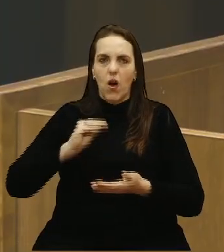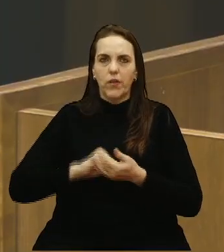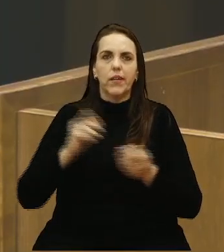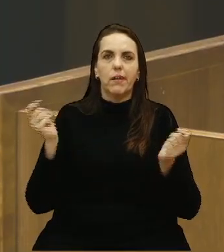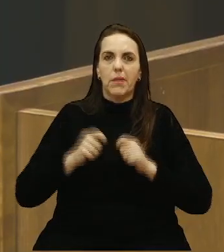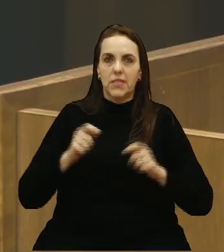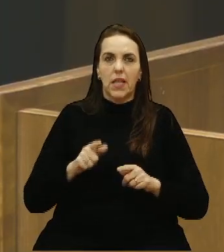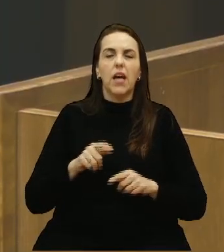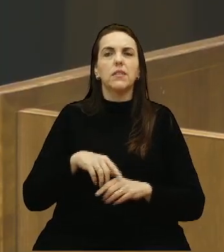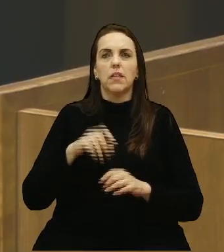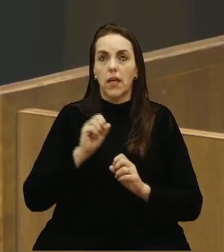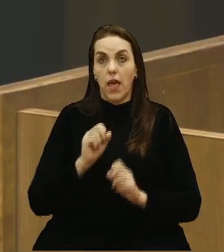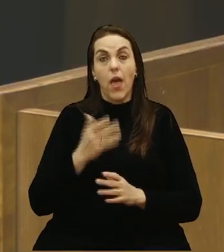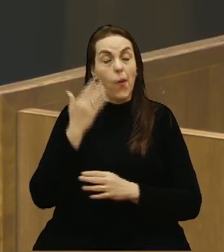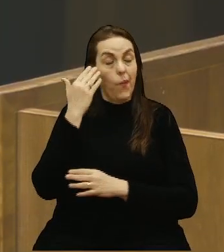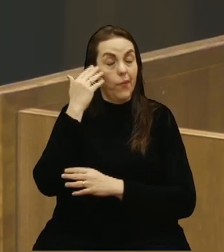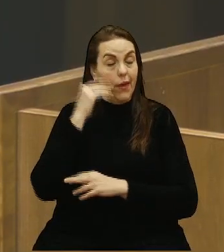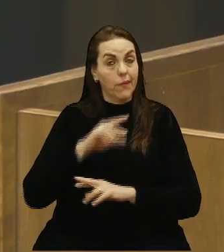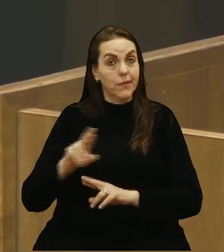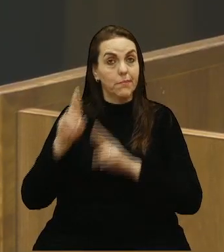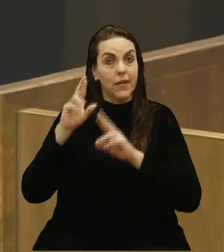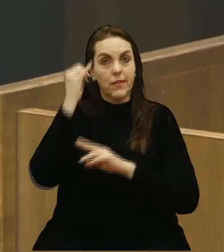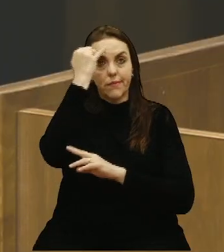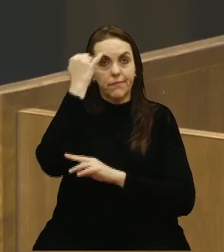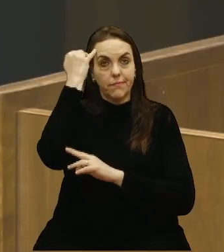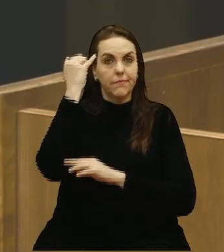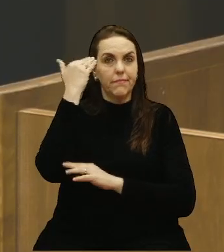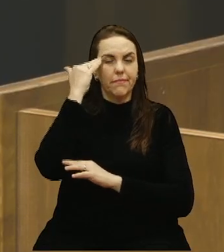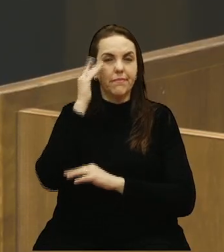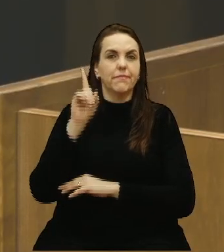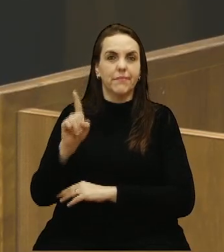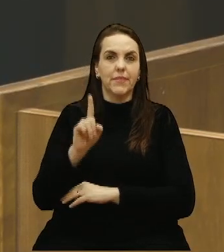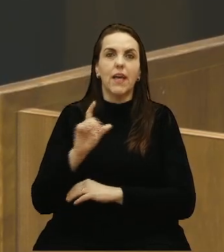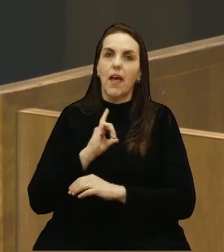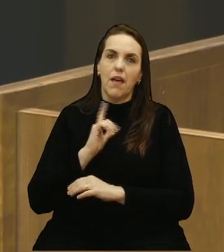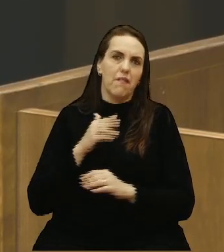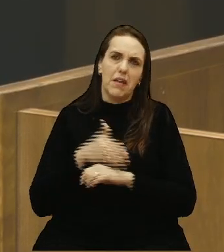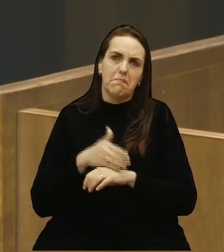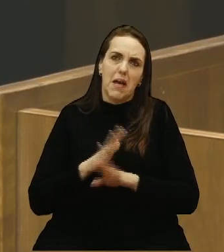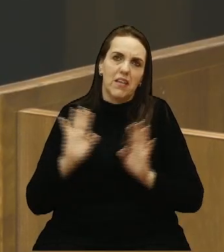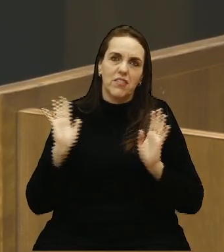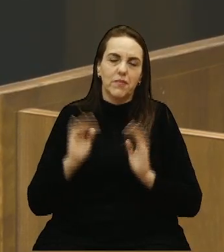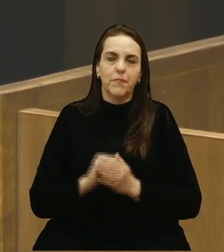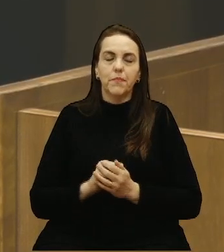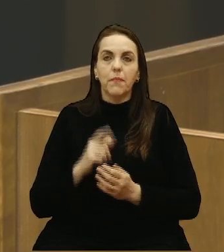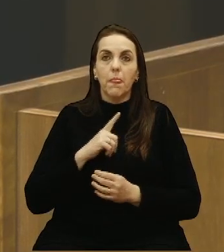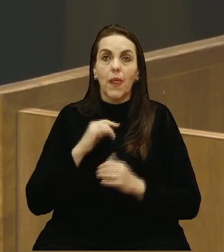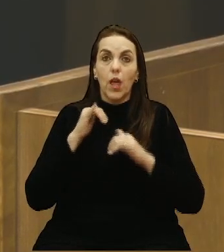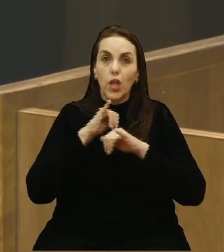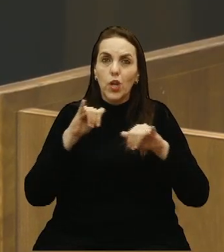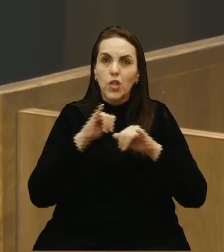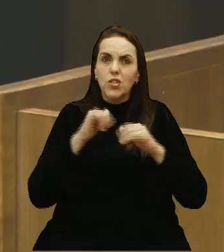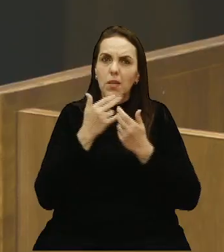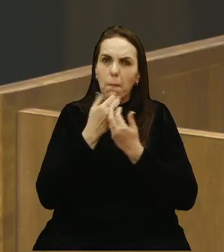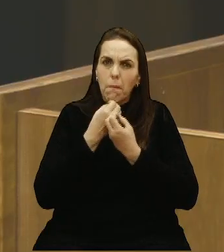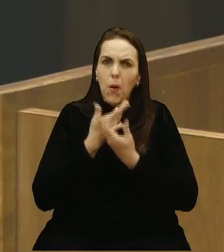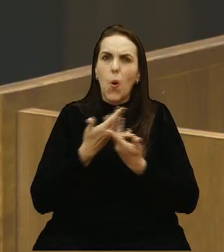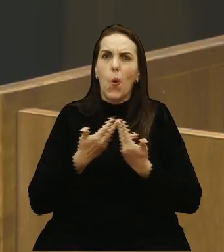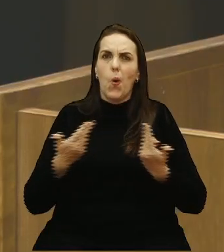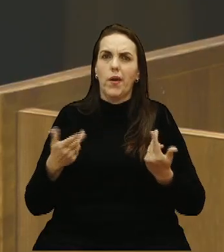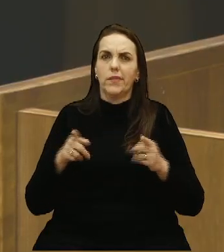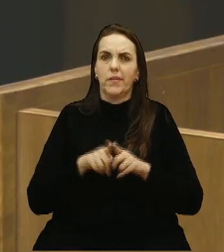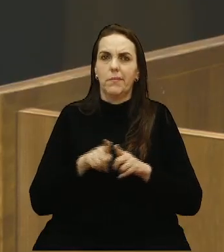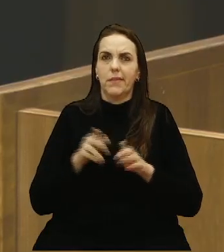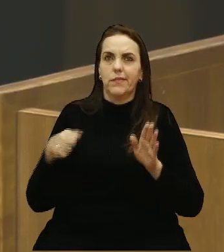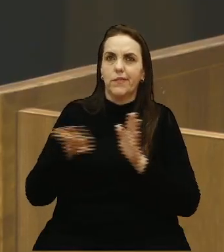do jogo. Eu espero que o D'Ambrosio entenda que faz parte do jogo. E também ele disse aqui, eu venho aqui para trazer notícias boas, né? Notícias boas,